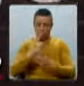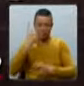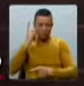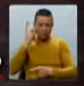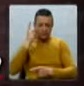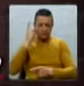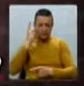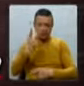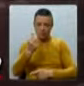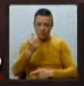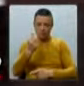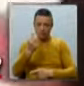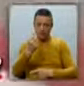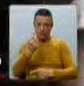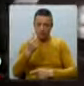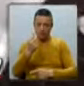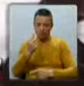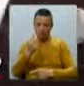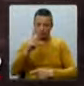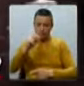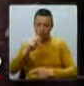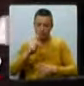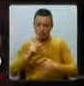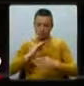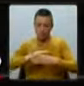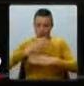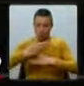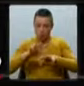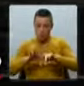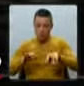telemóvel, dinheiro e até o computador portátil.